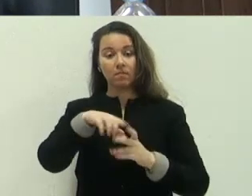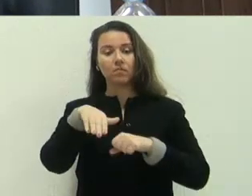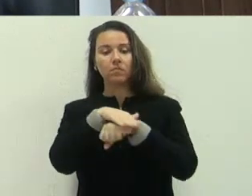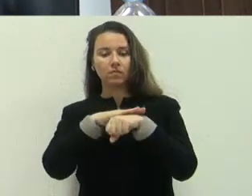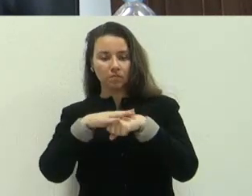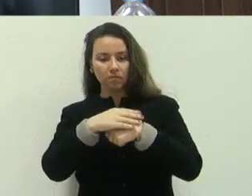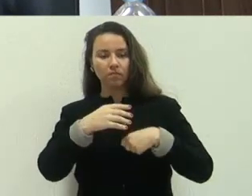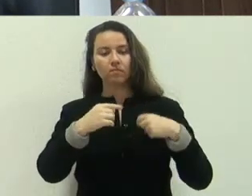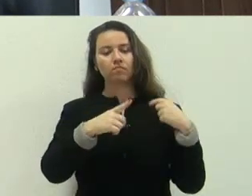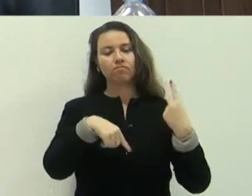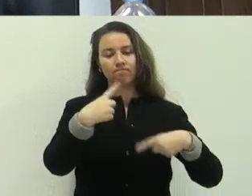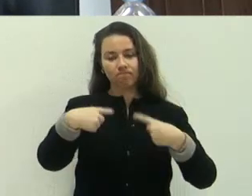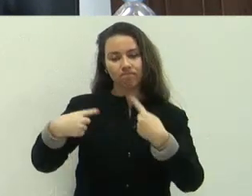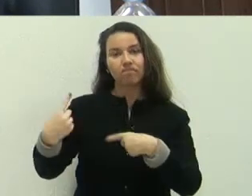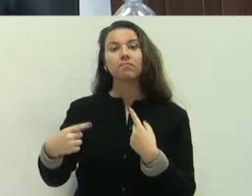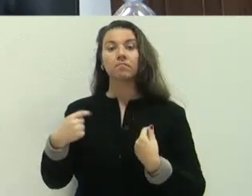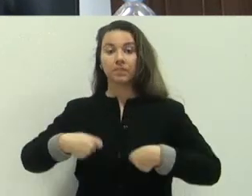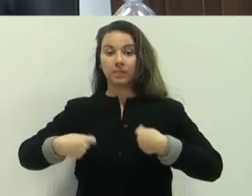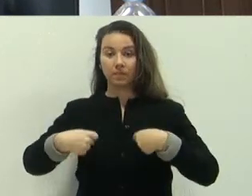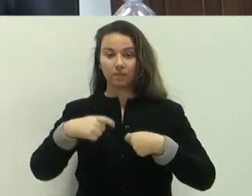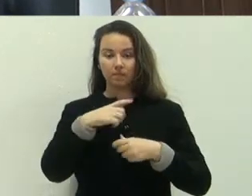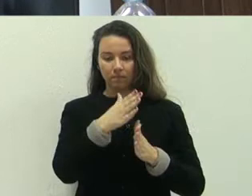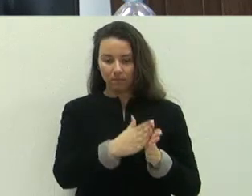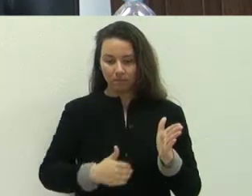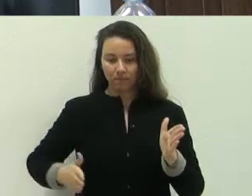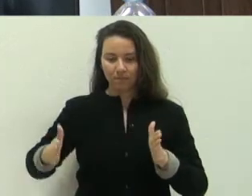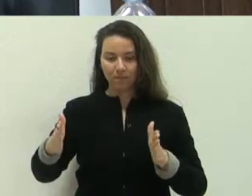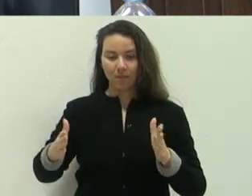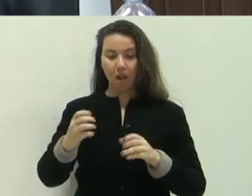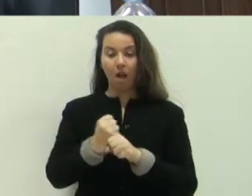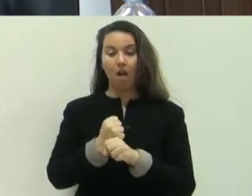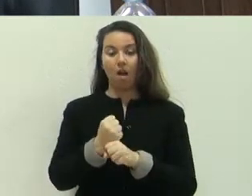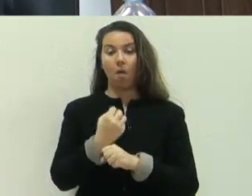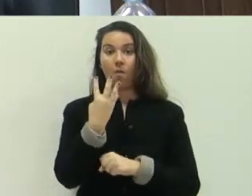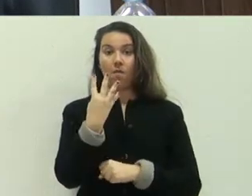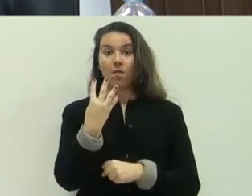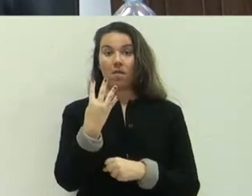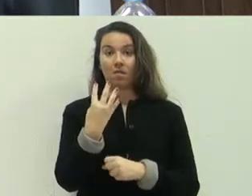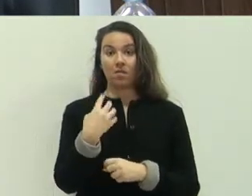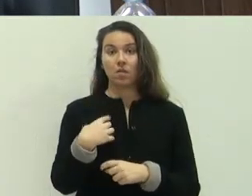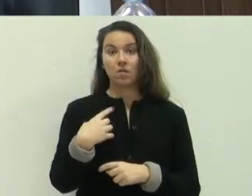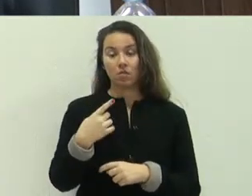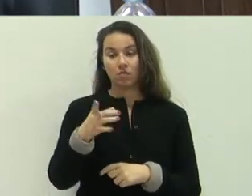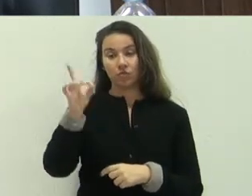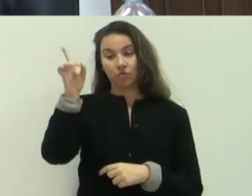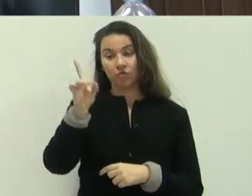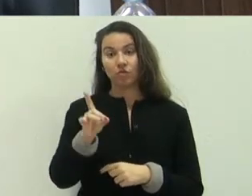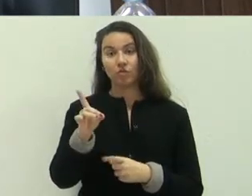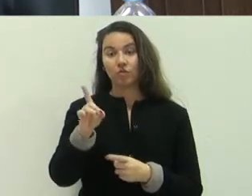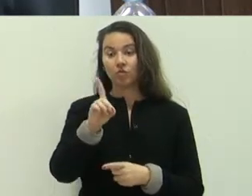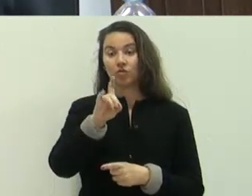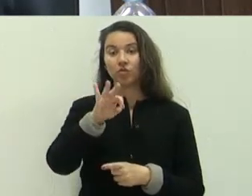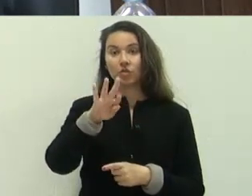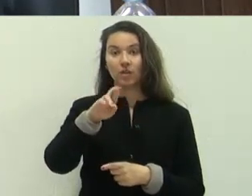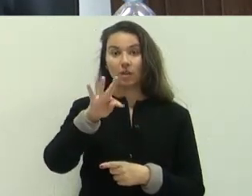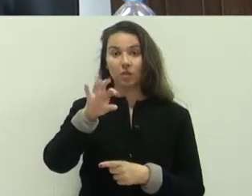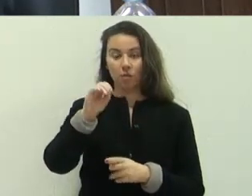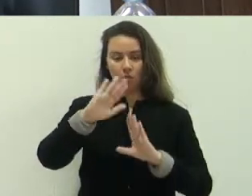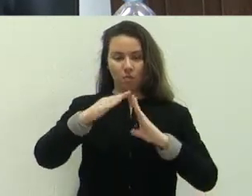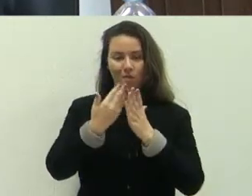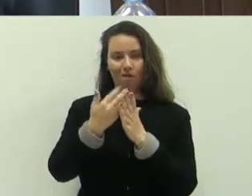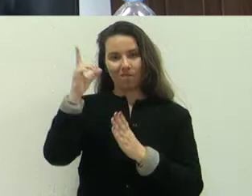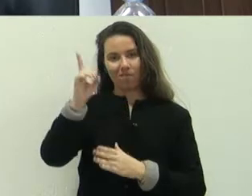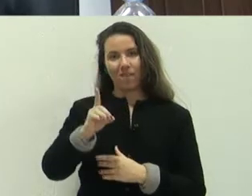conversado. O período de 4 anos para um diretor é muito tempo, né? Deveria ser revisto essa